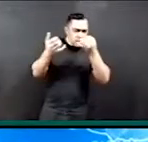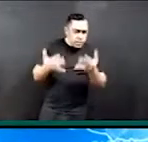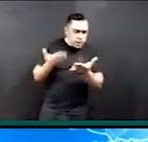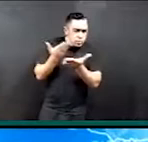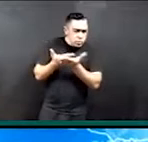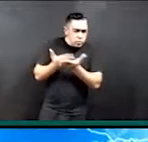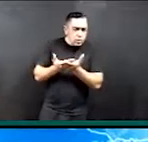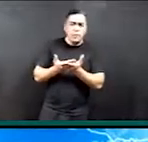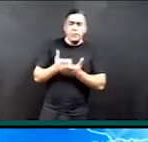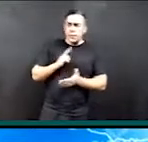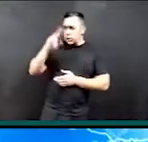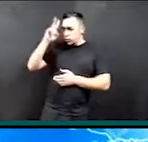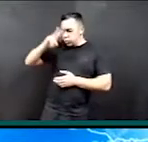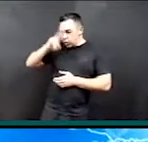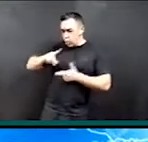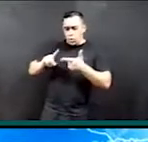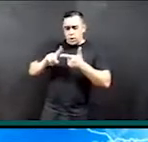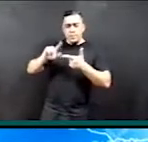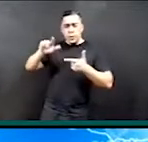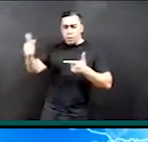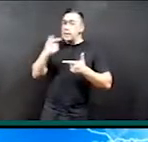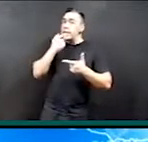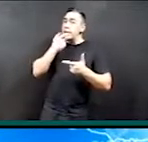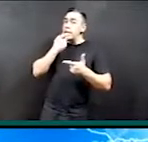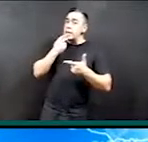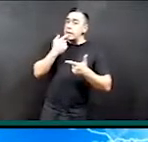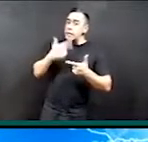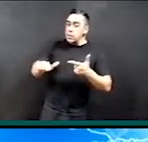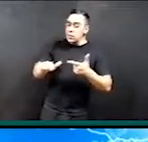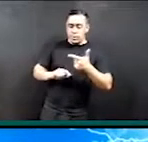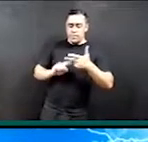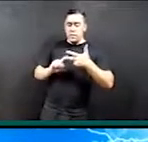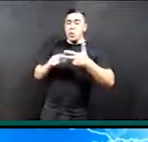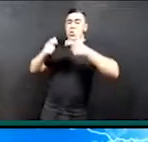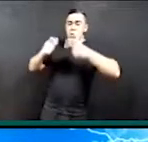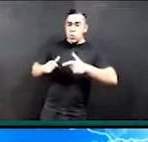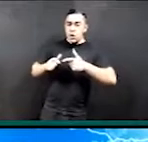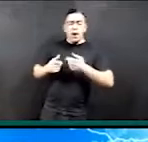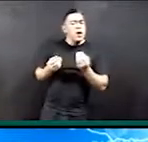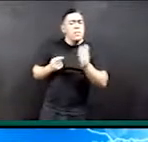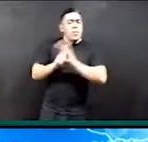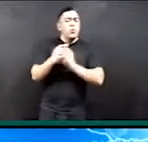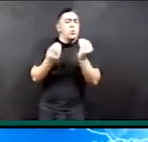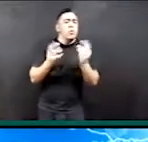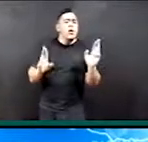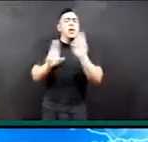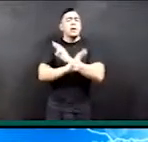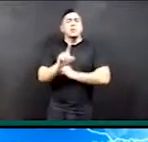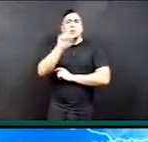então tem a questão história, uma outra língua, a geografia. Então, como que foi essa tua relação? Então, Alex, aqui